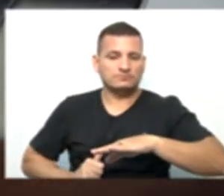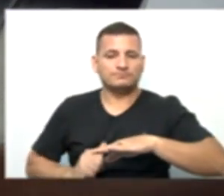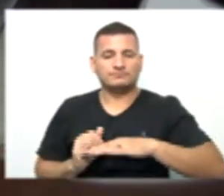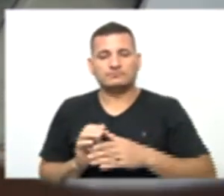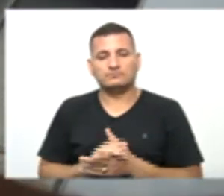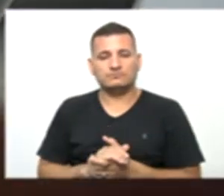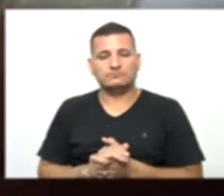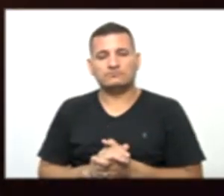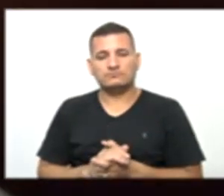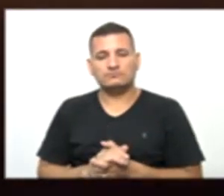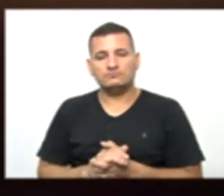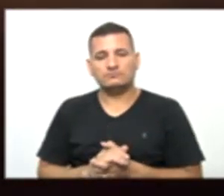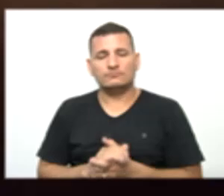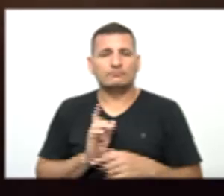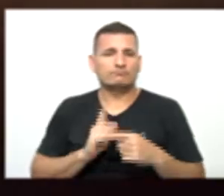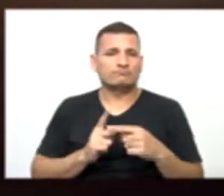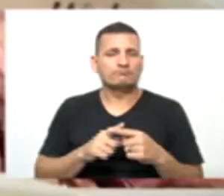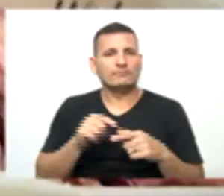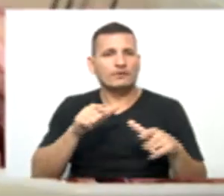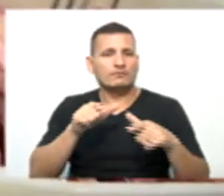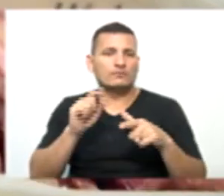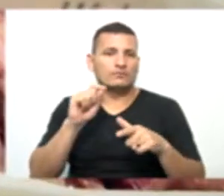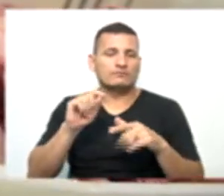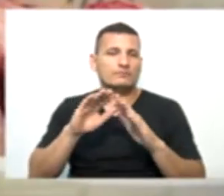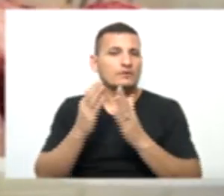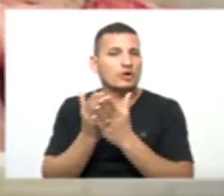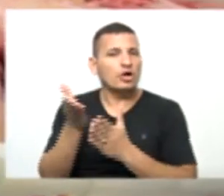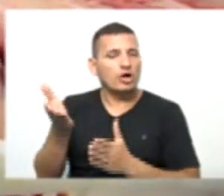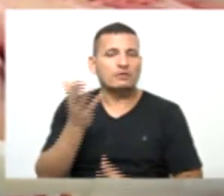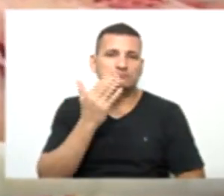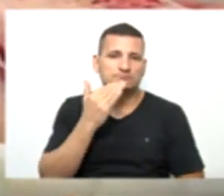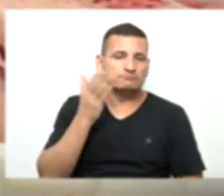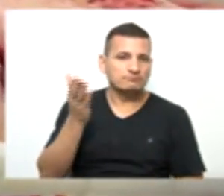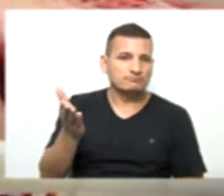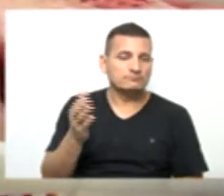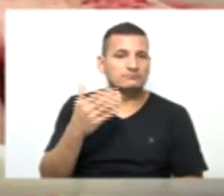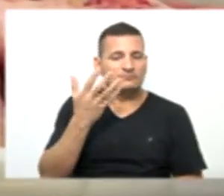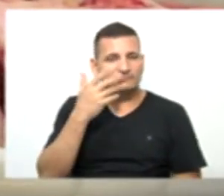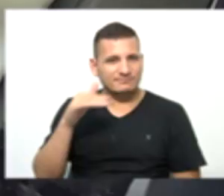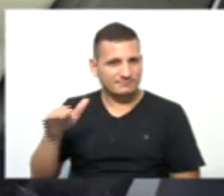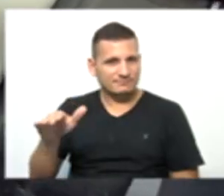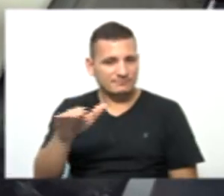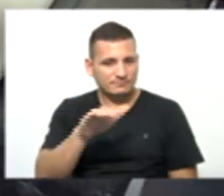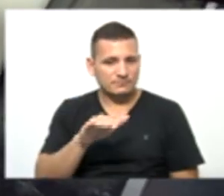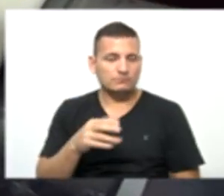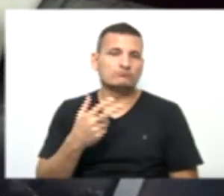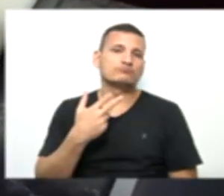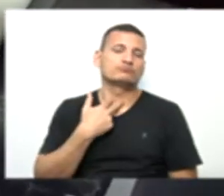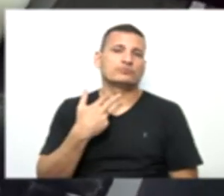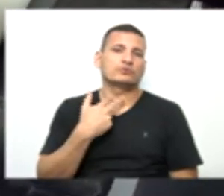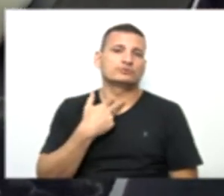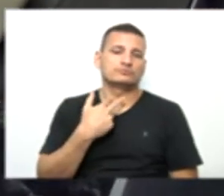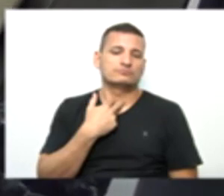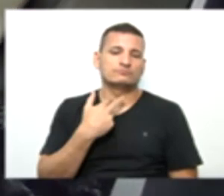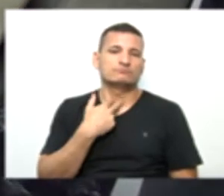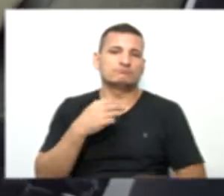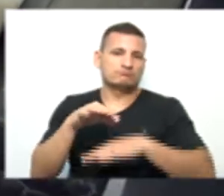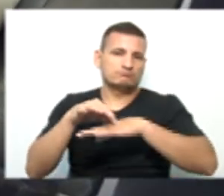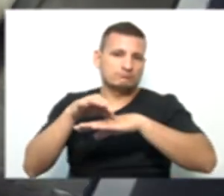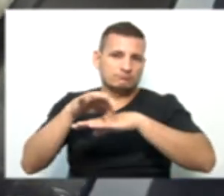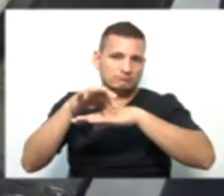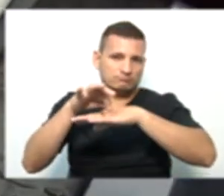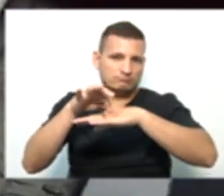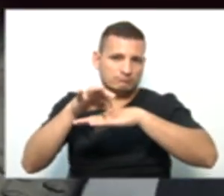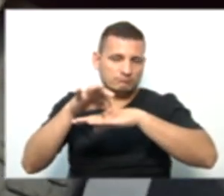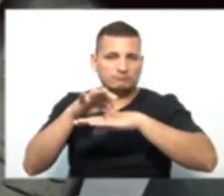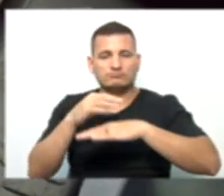por quê? Como eu trabalho com merenda escolar, que é para crianças, então não pode ser com couro, não pode ser